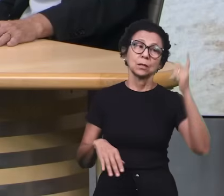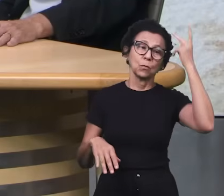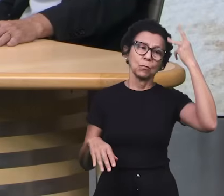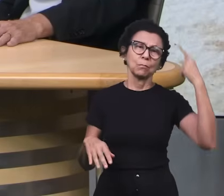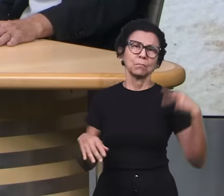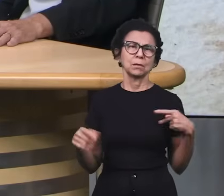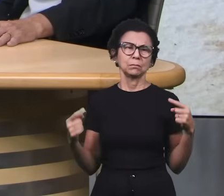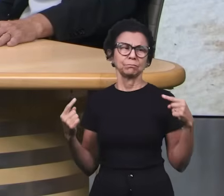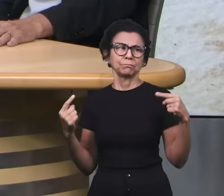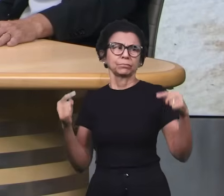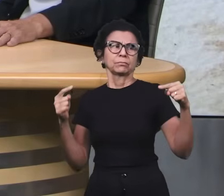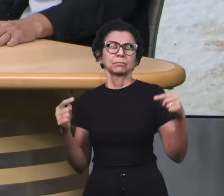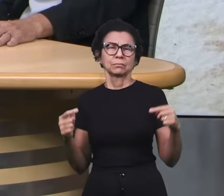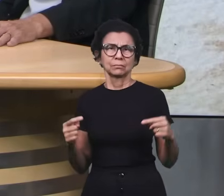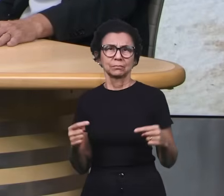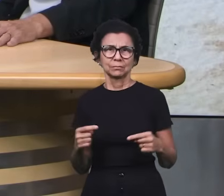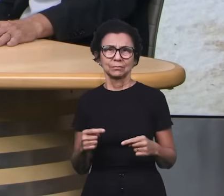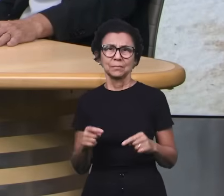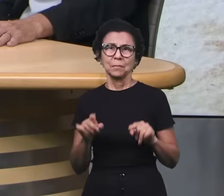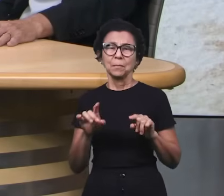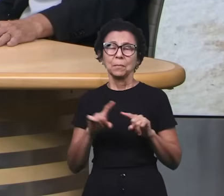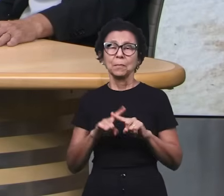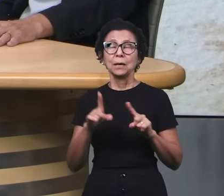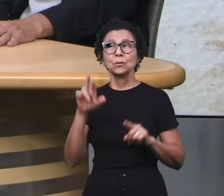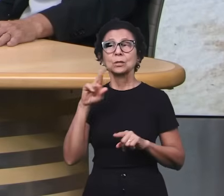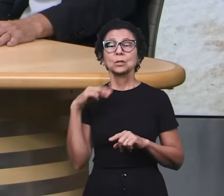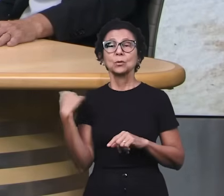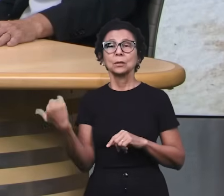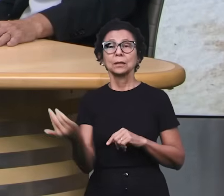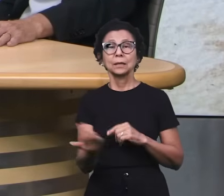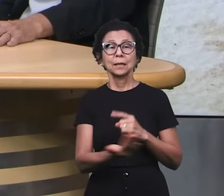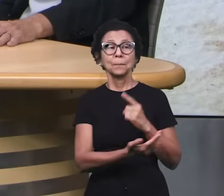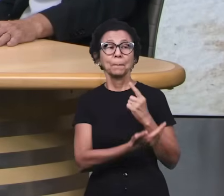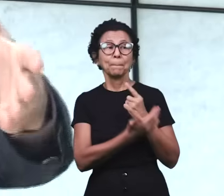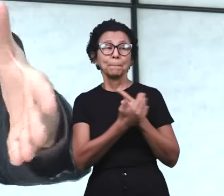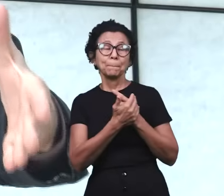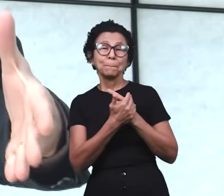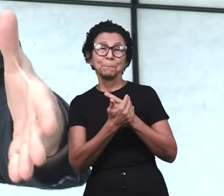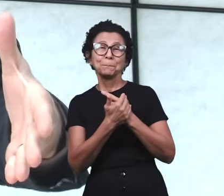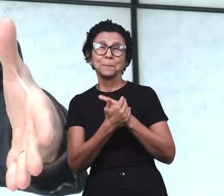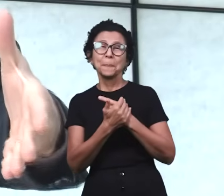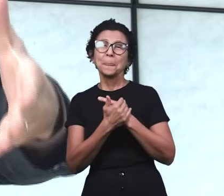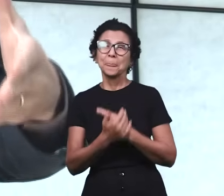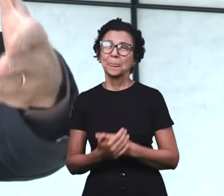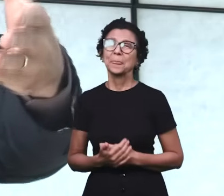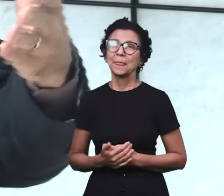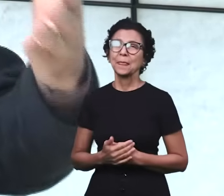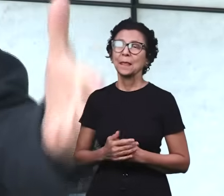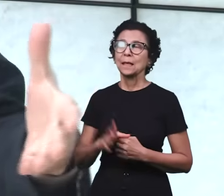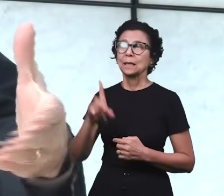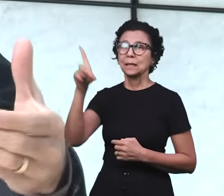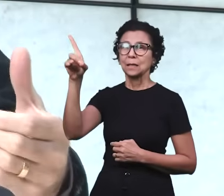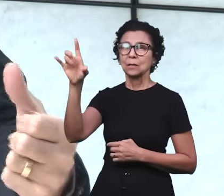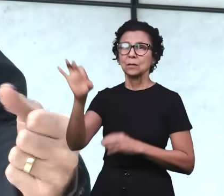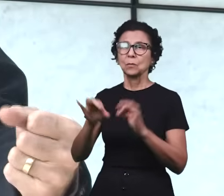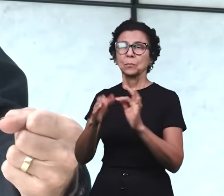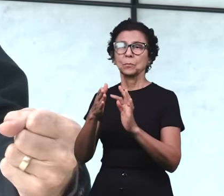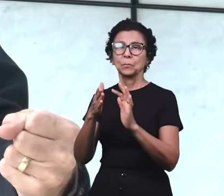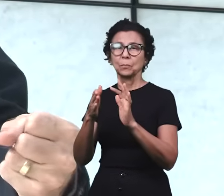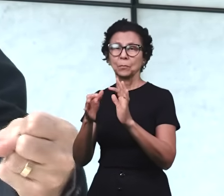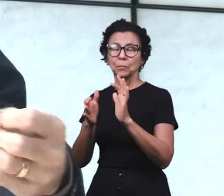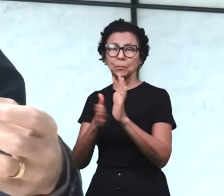para proteção. Nós vamos ver que é para proteção, é porque o propósito de Deus é Muito bom. perfeito, não